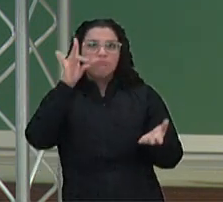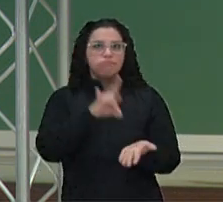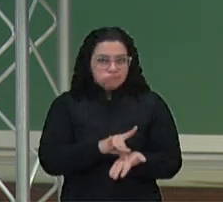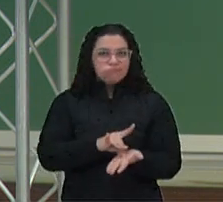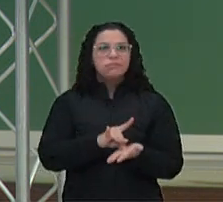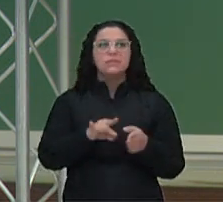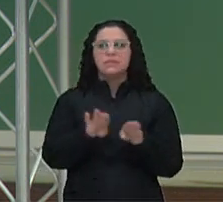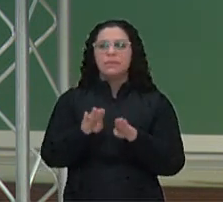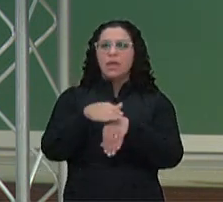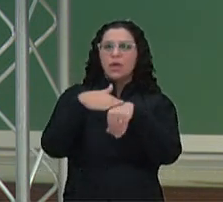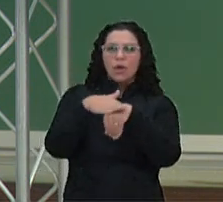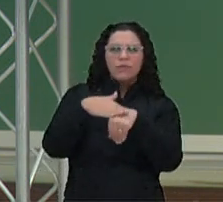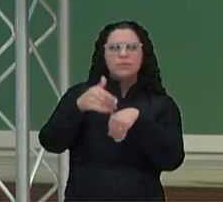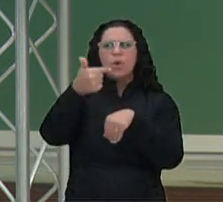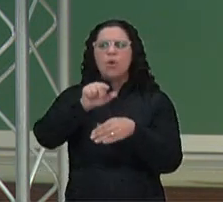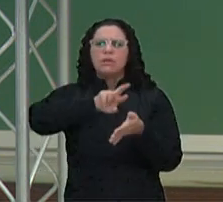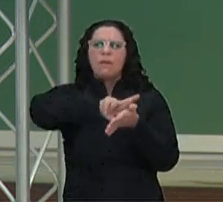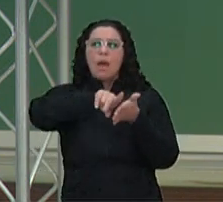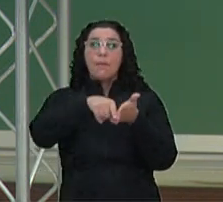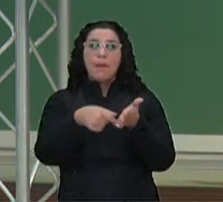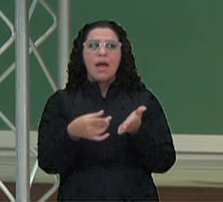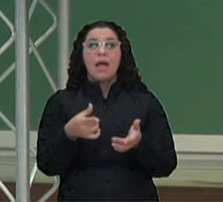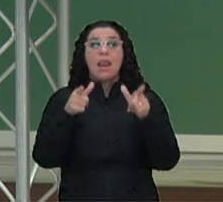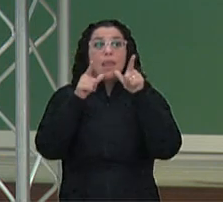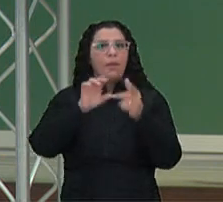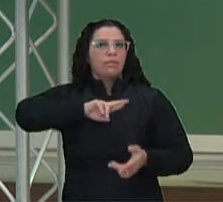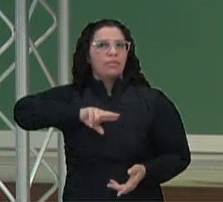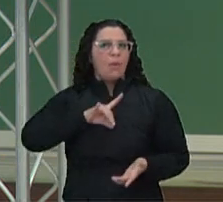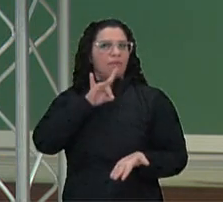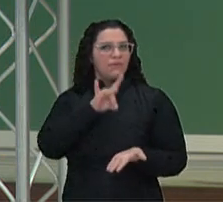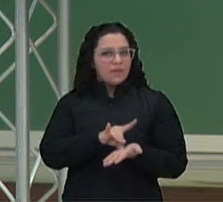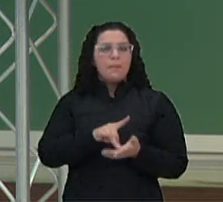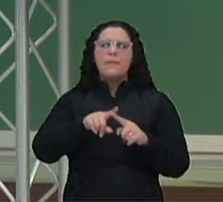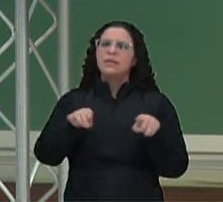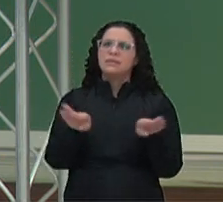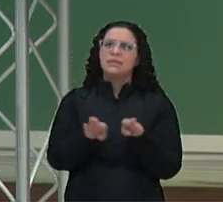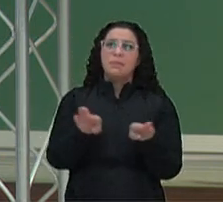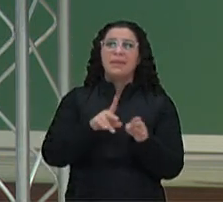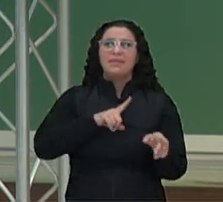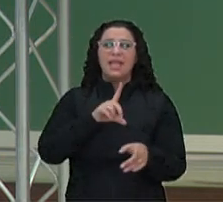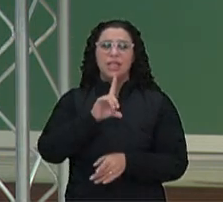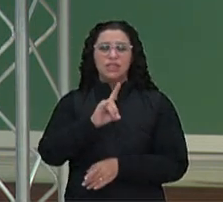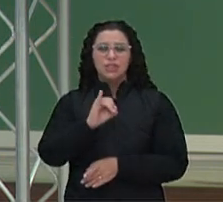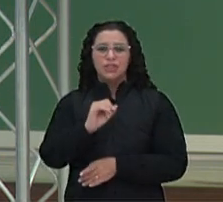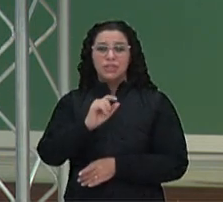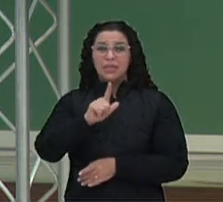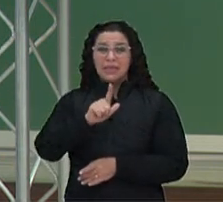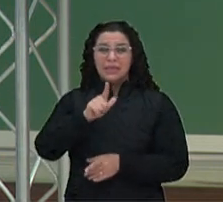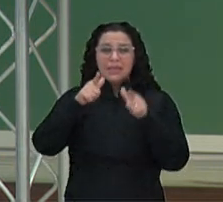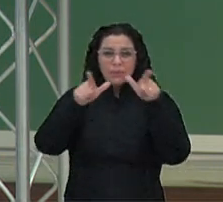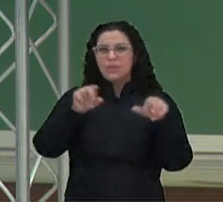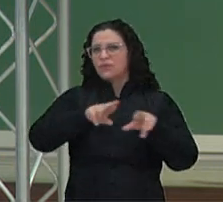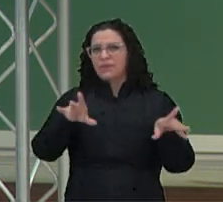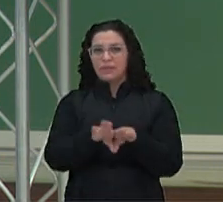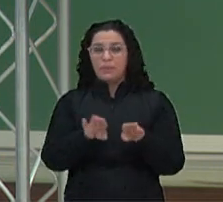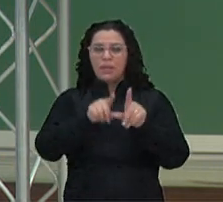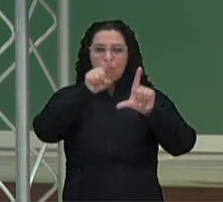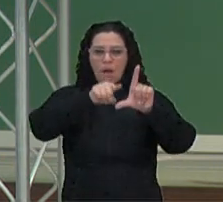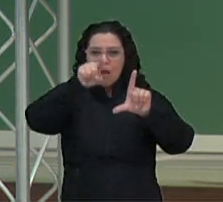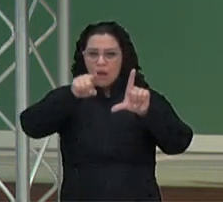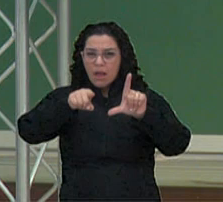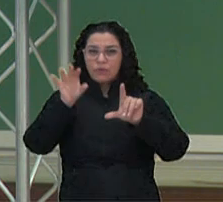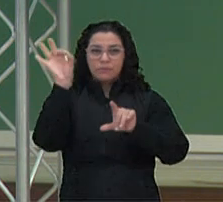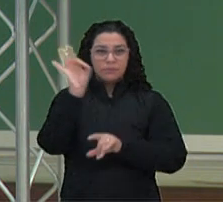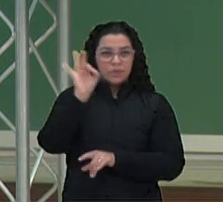gente conversou sobre outras línguas não oficiais que eram faladas no país, né? Vimos um gráfico que tinha porcentagem